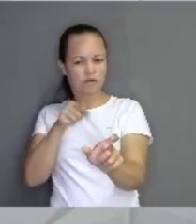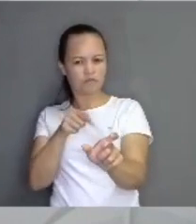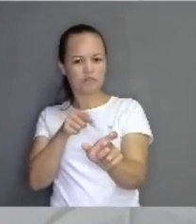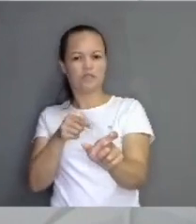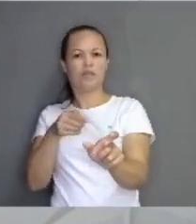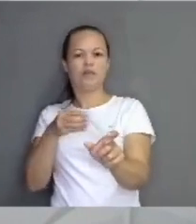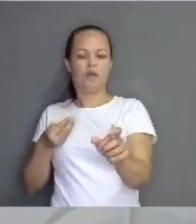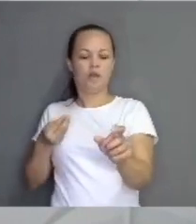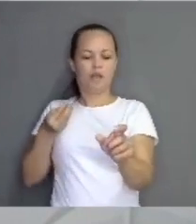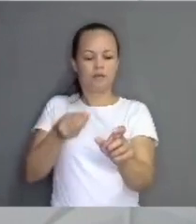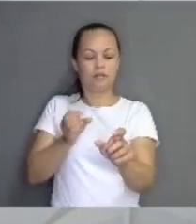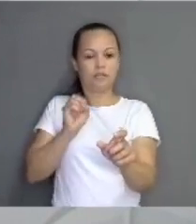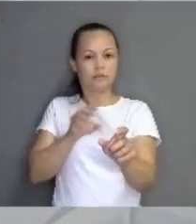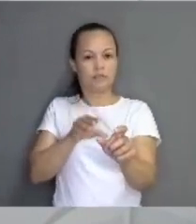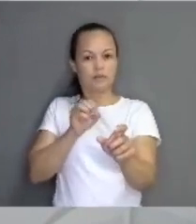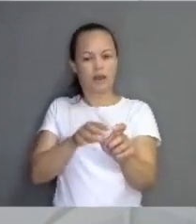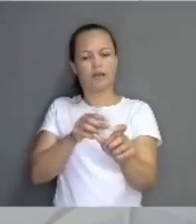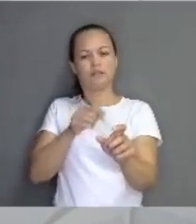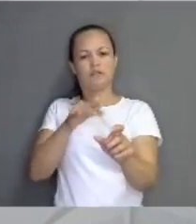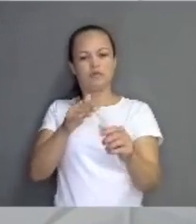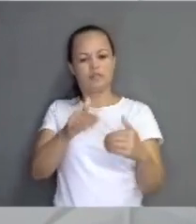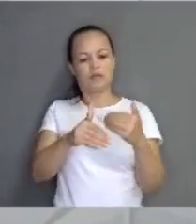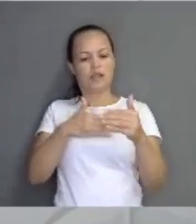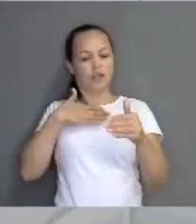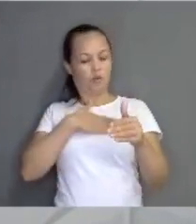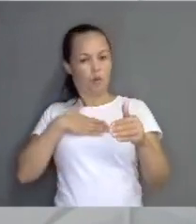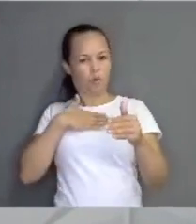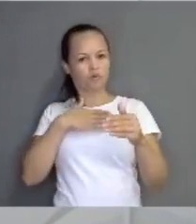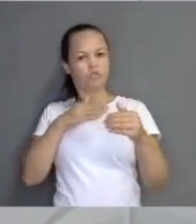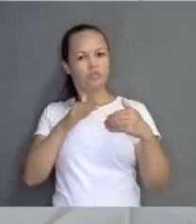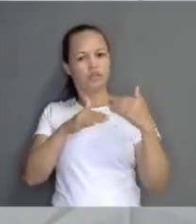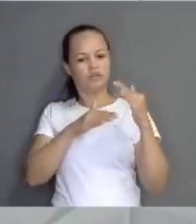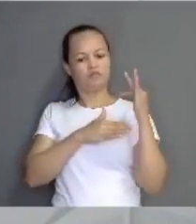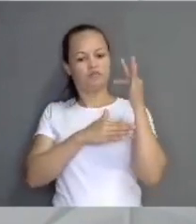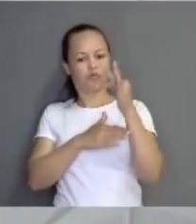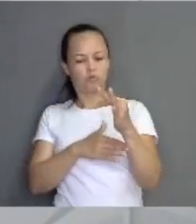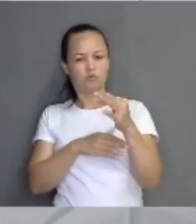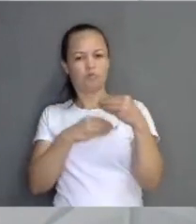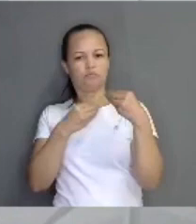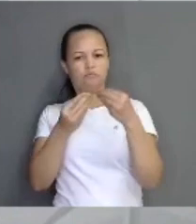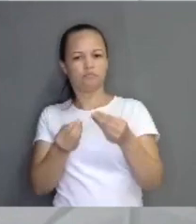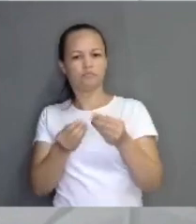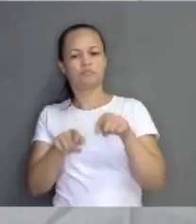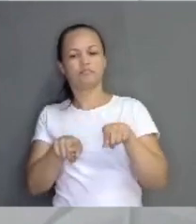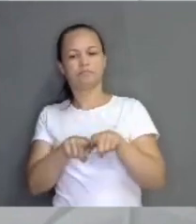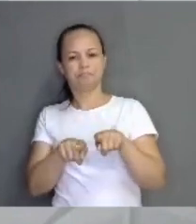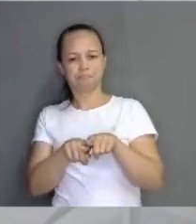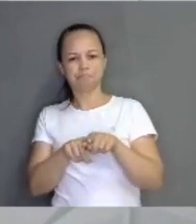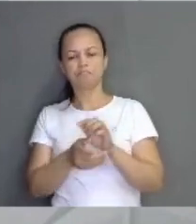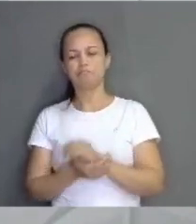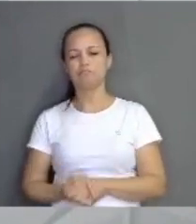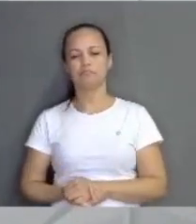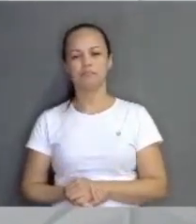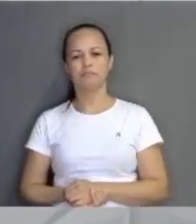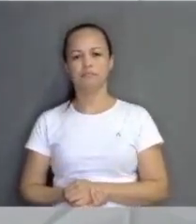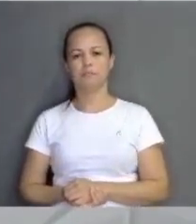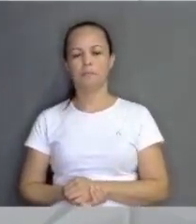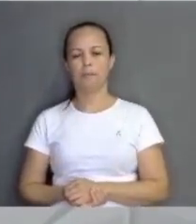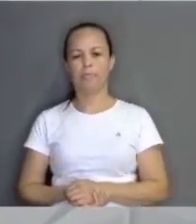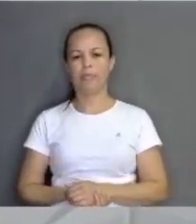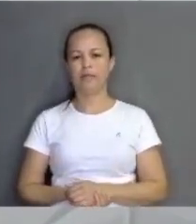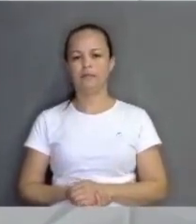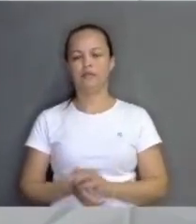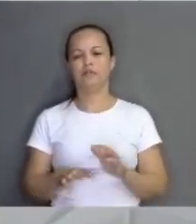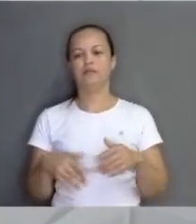e que vai passar para gerações futuras, certo? E aí, vamos apresentar